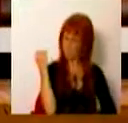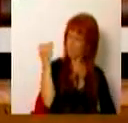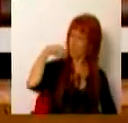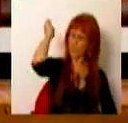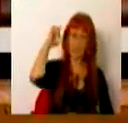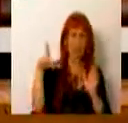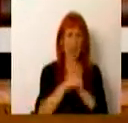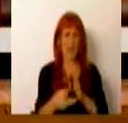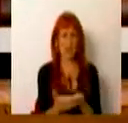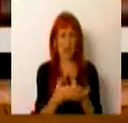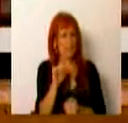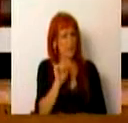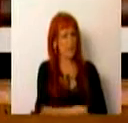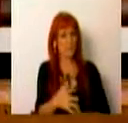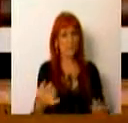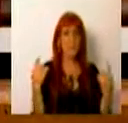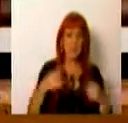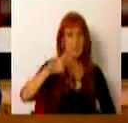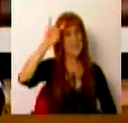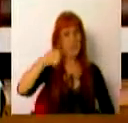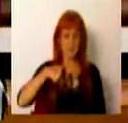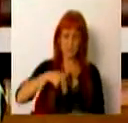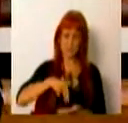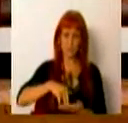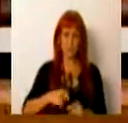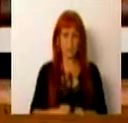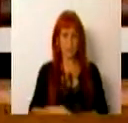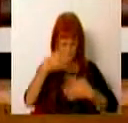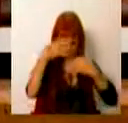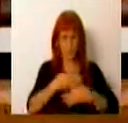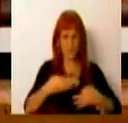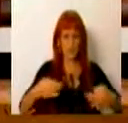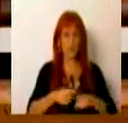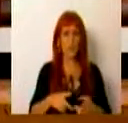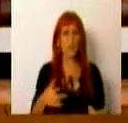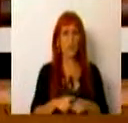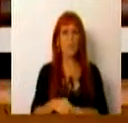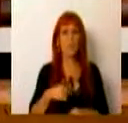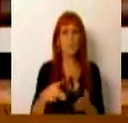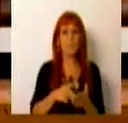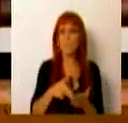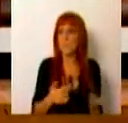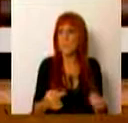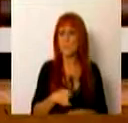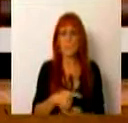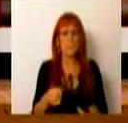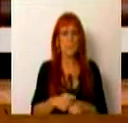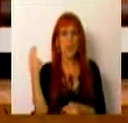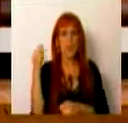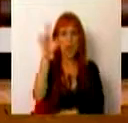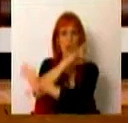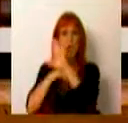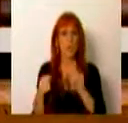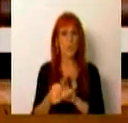das leis económicas. Tem sabido posicionar-se com bom senso quando se trata de tomar posições na União